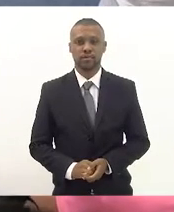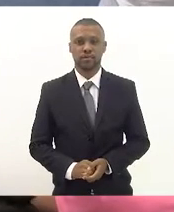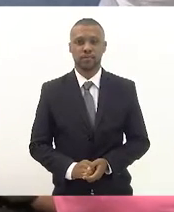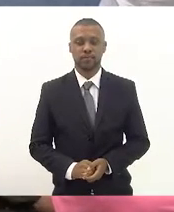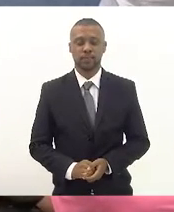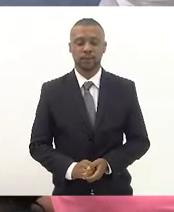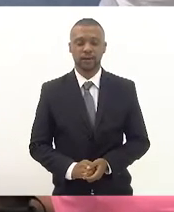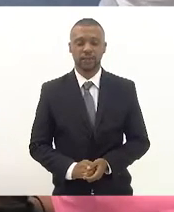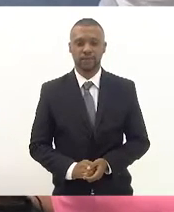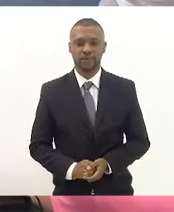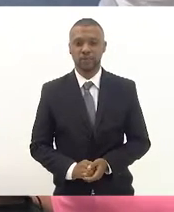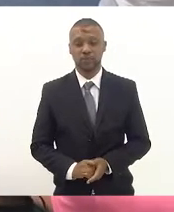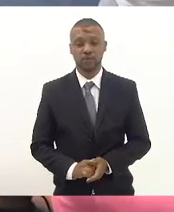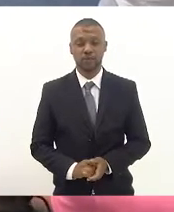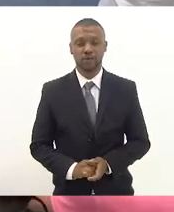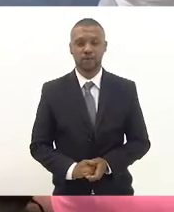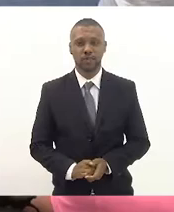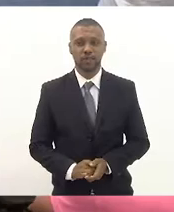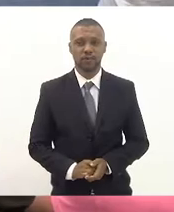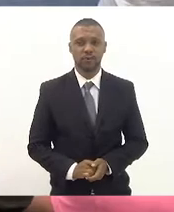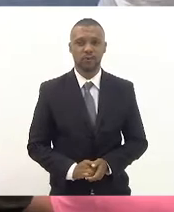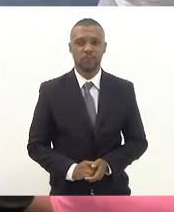E aí